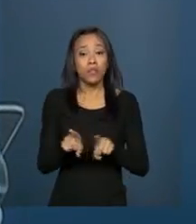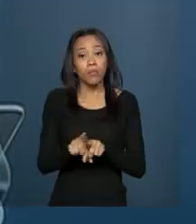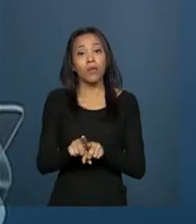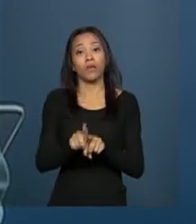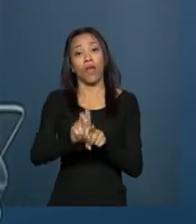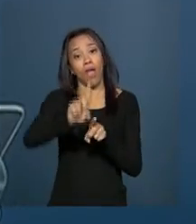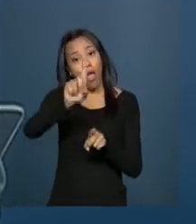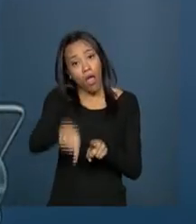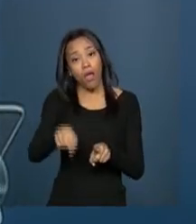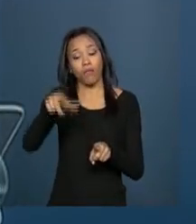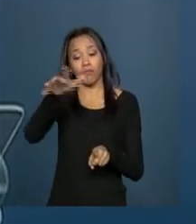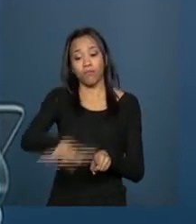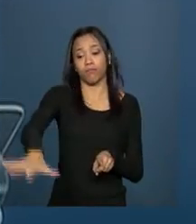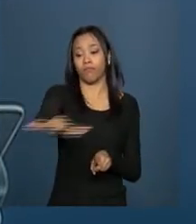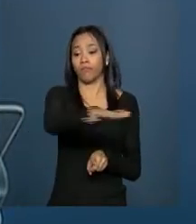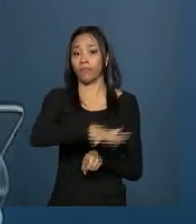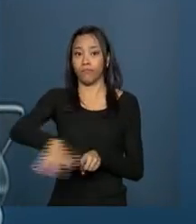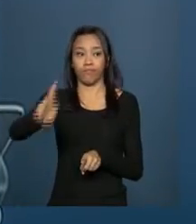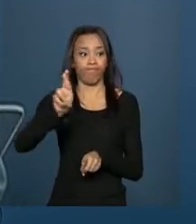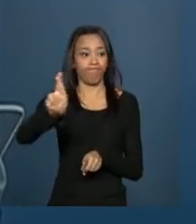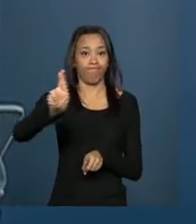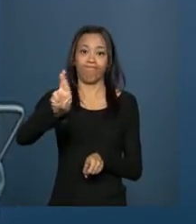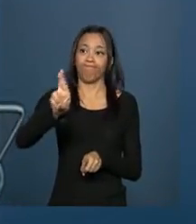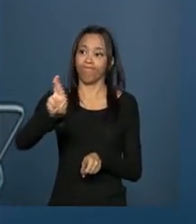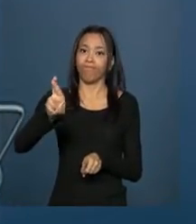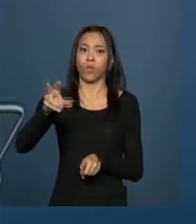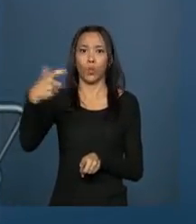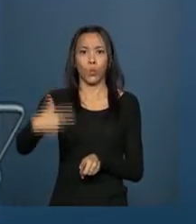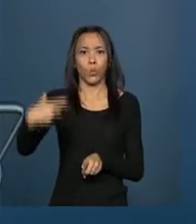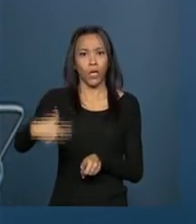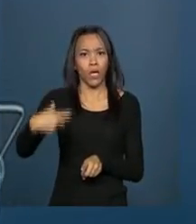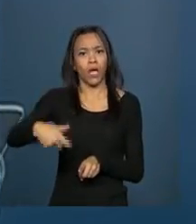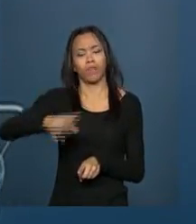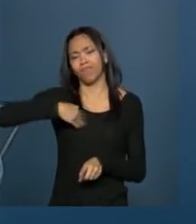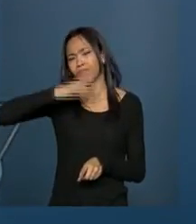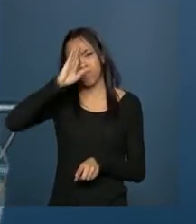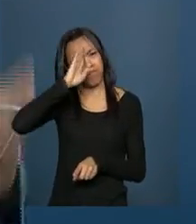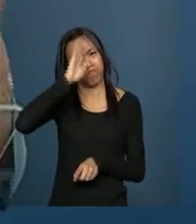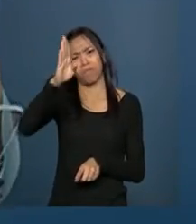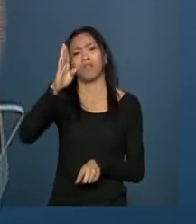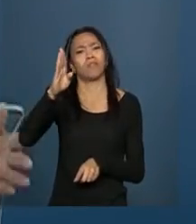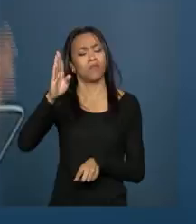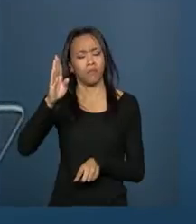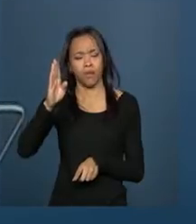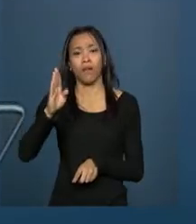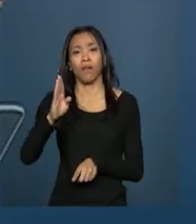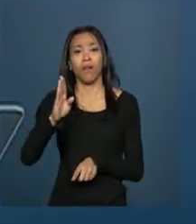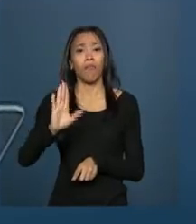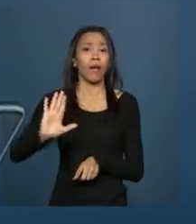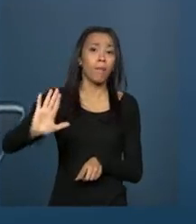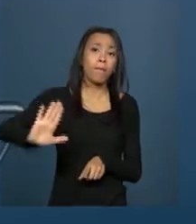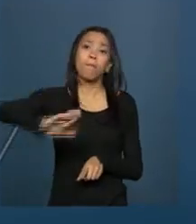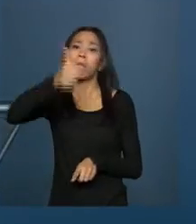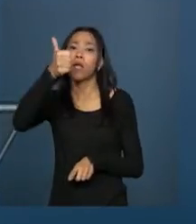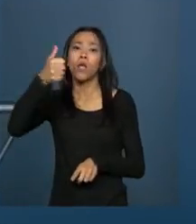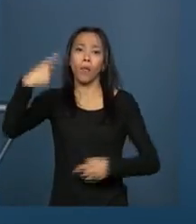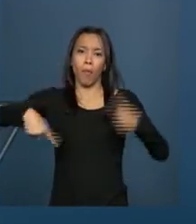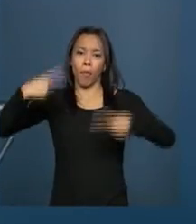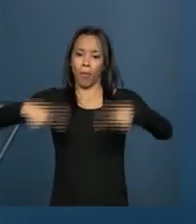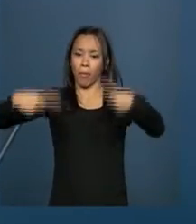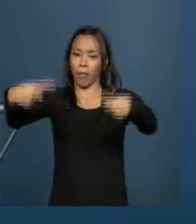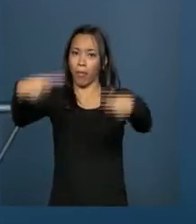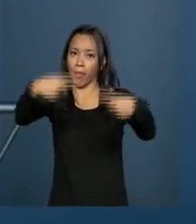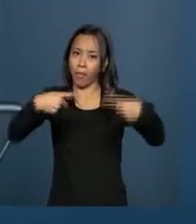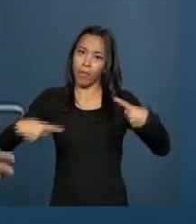mesmo representam um espaço fundamental para melhorar a competitividade do nosso